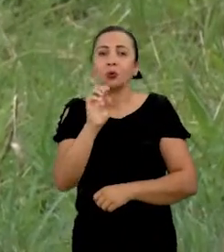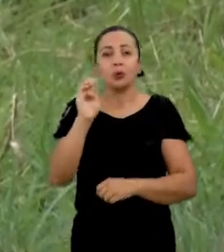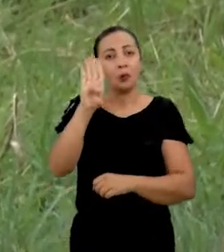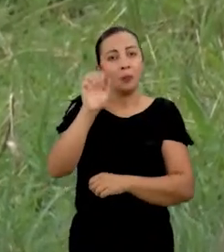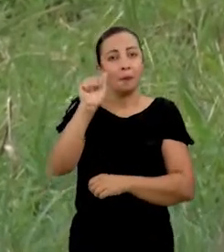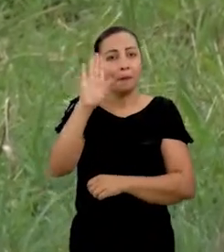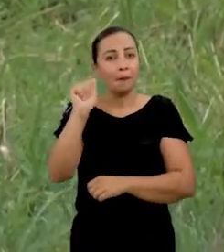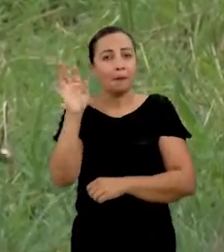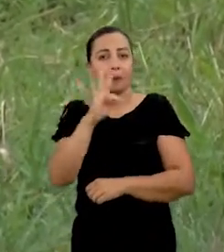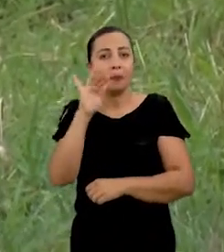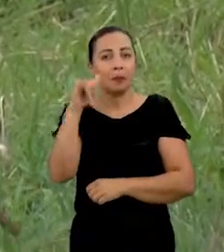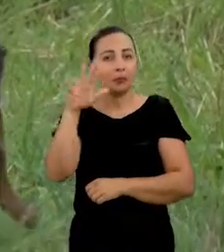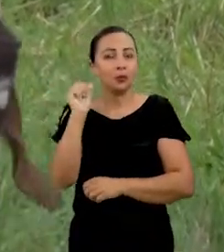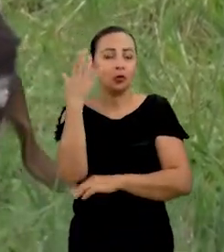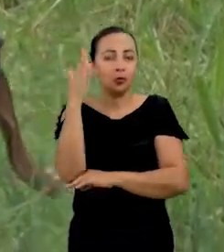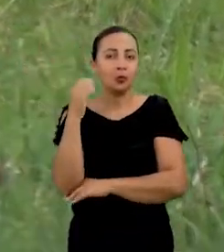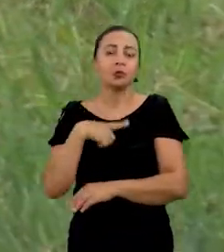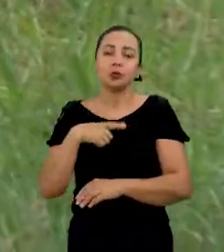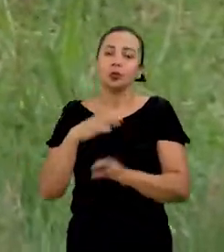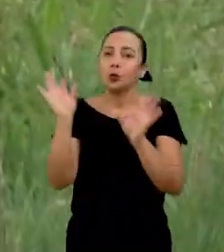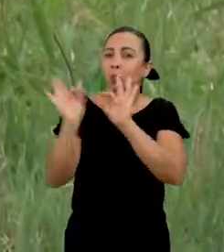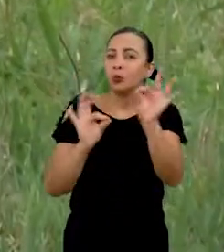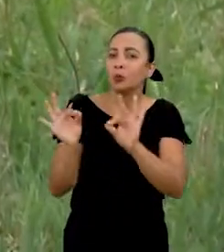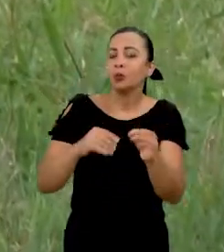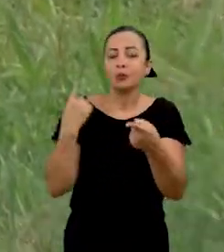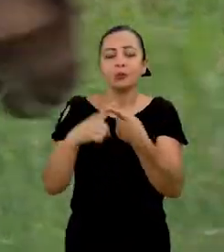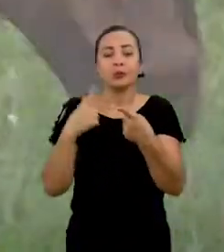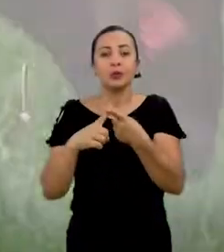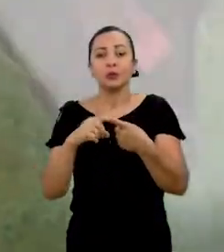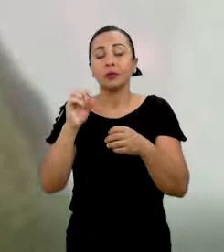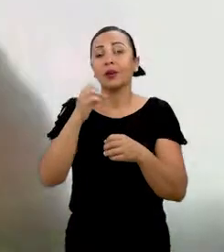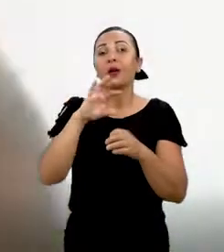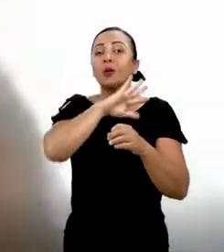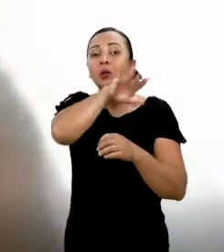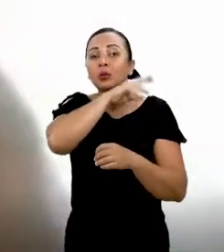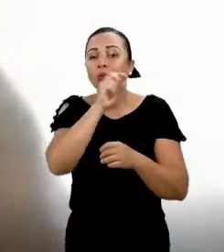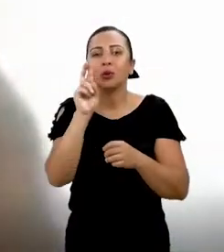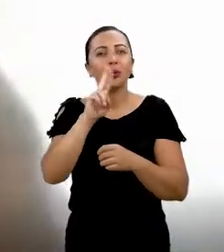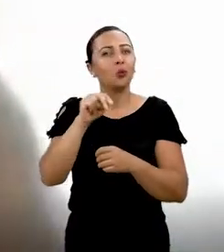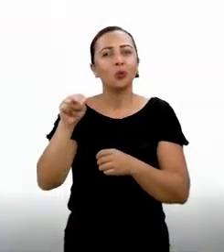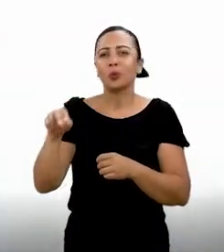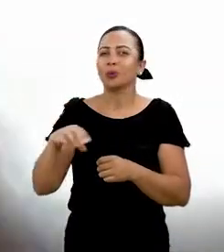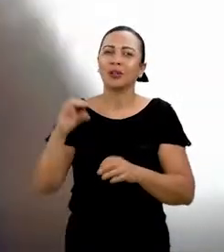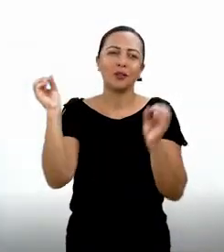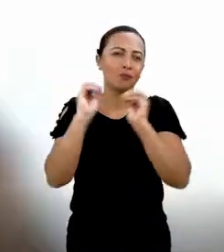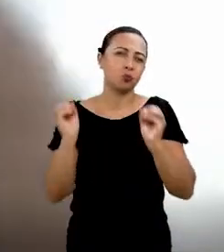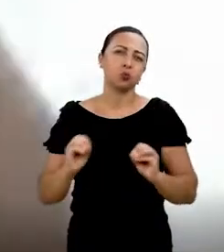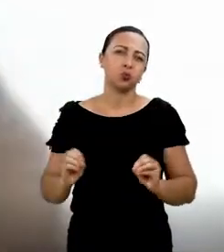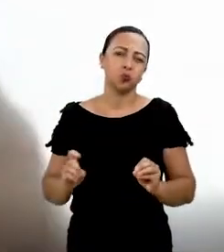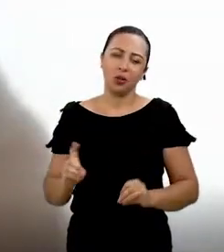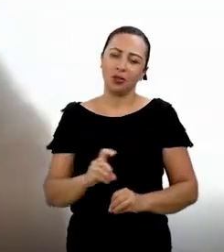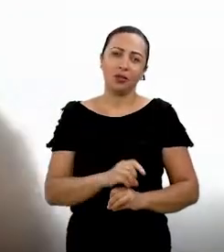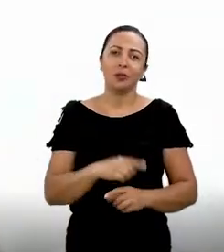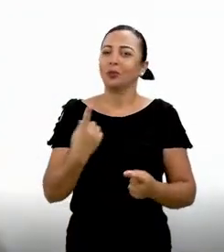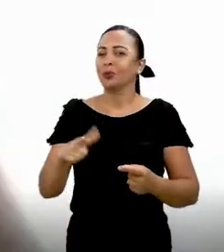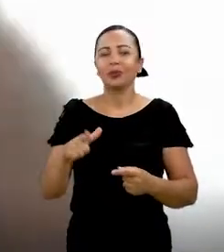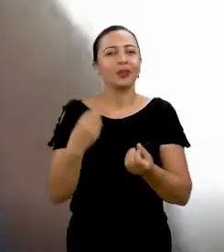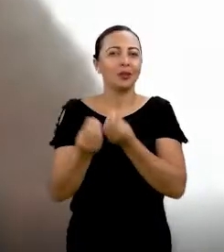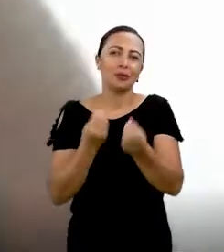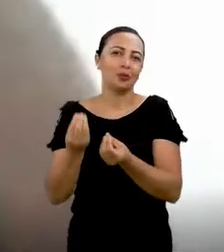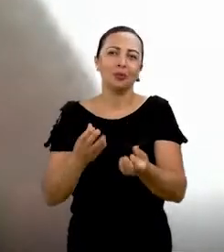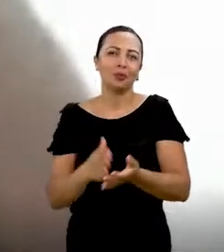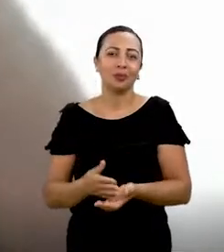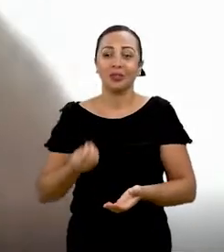tinha esse controle, porque os animais nunca estão zerados, nem pode, não tem como, né, eles